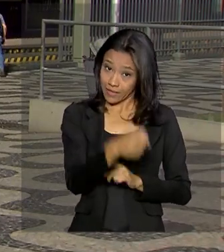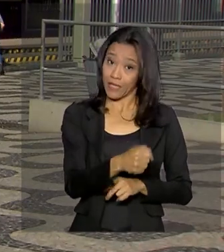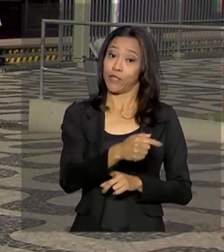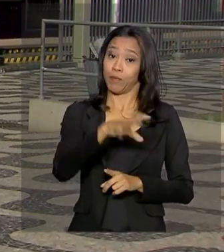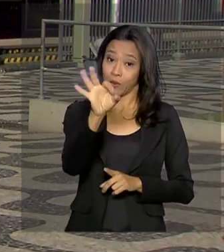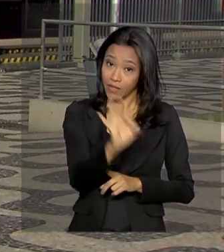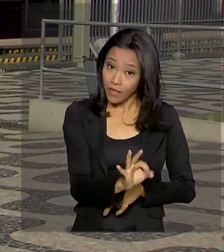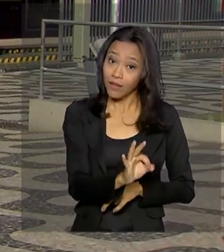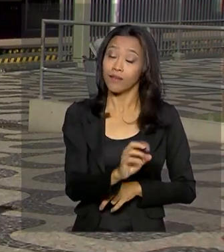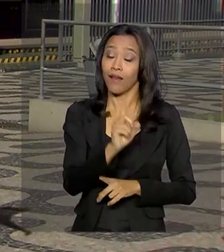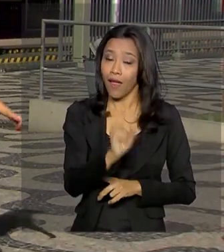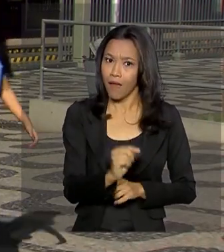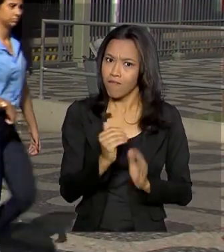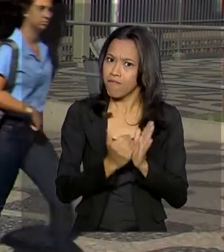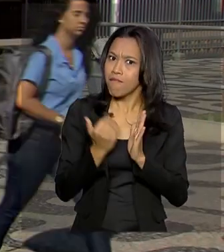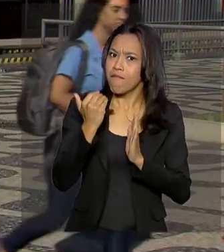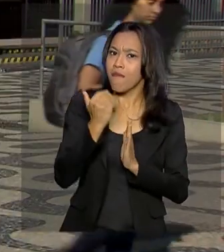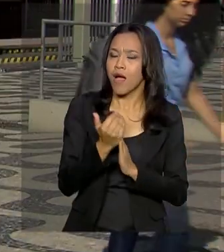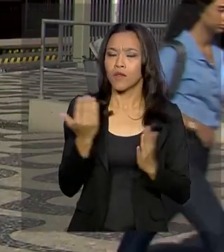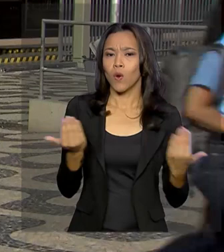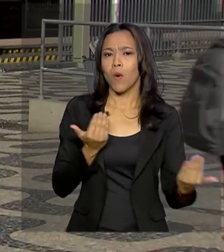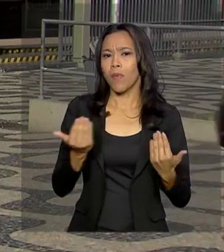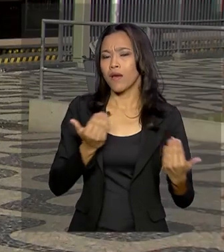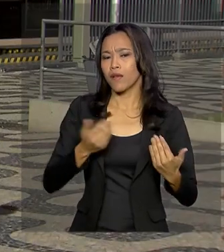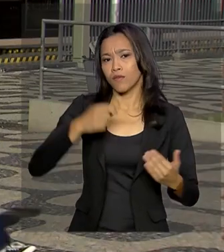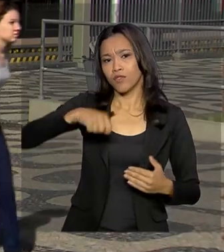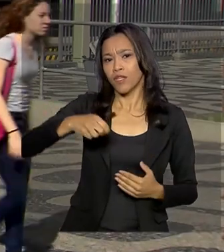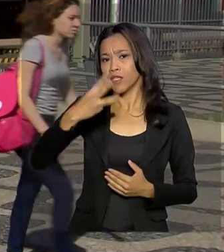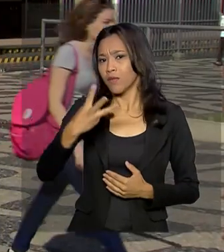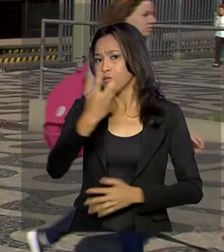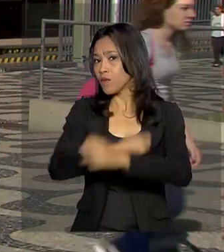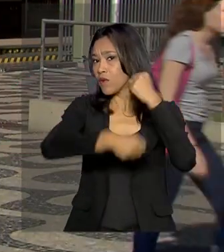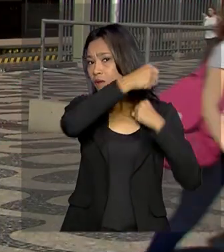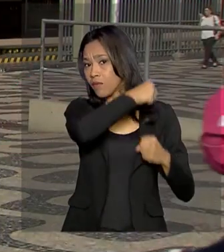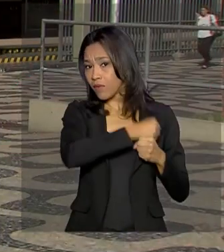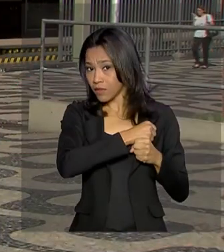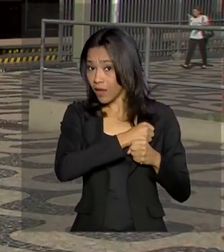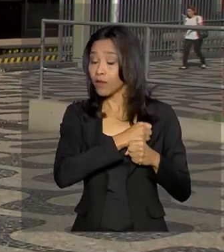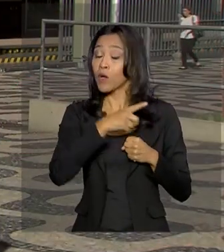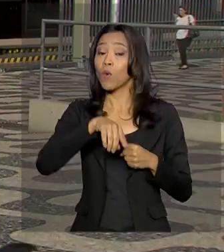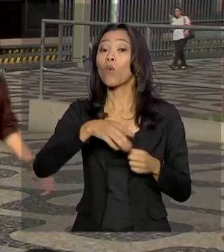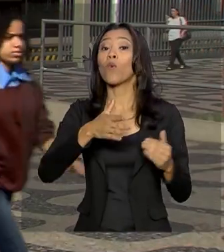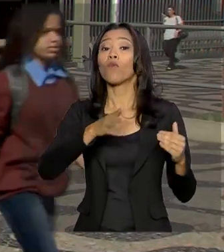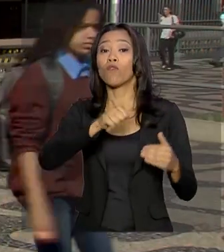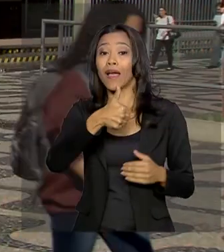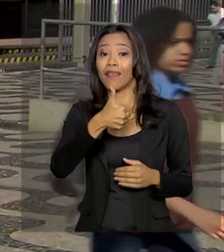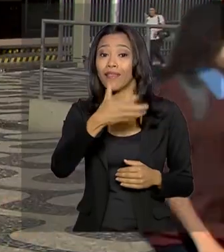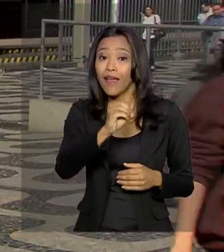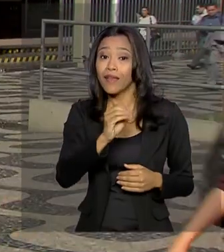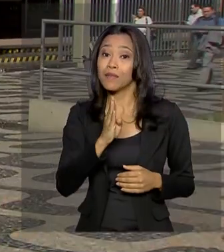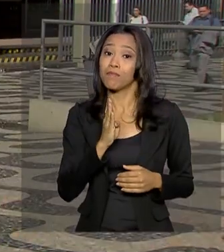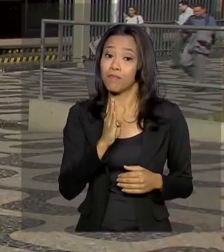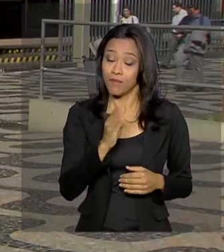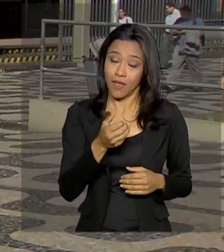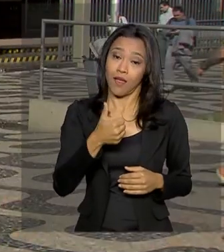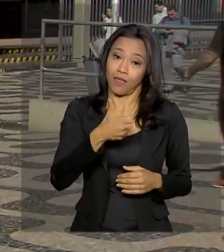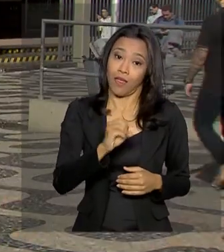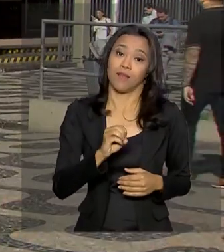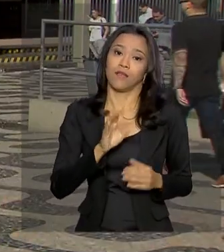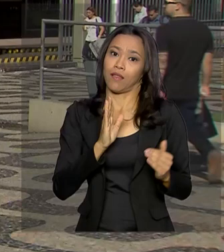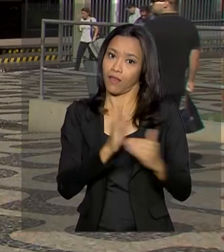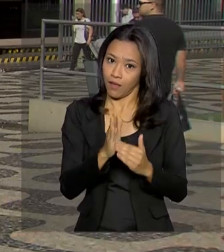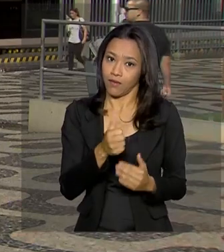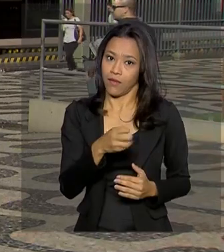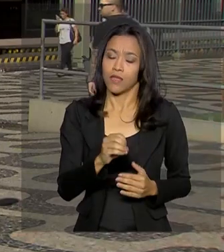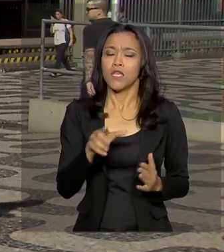se comparado ao segundo trimestre do ano passado, quando chegou a 10 bilhões de reais. A empresa atribui esse desempenho positivo